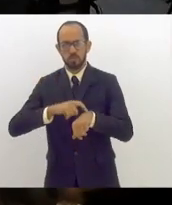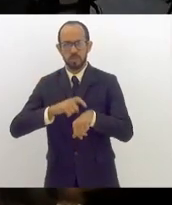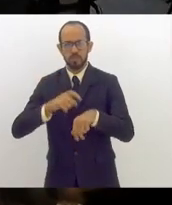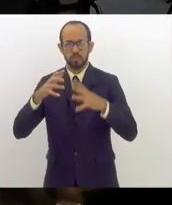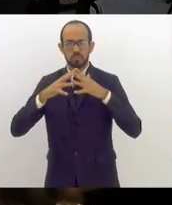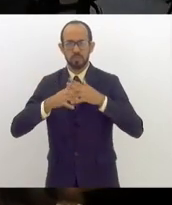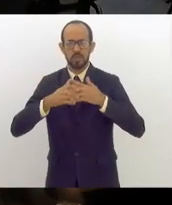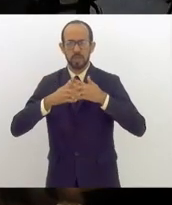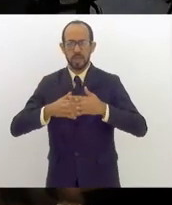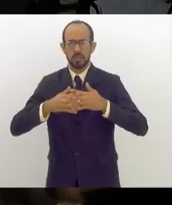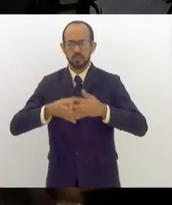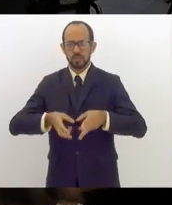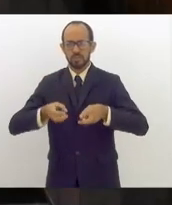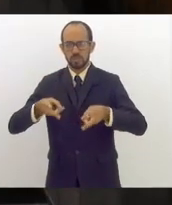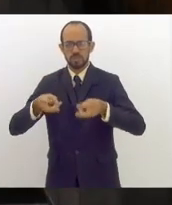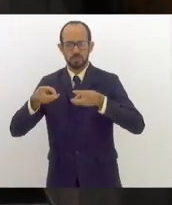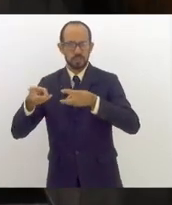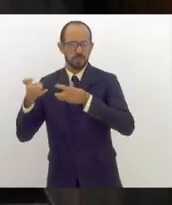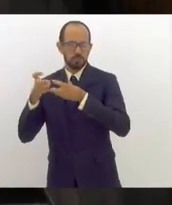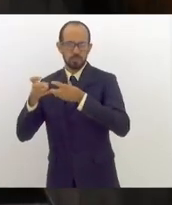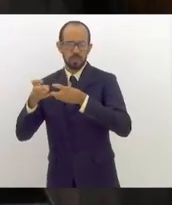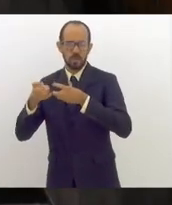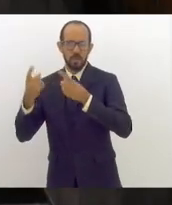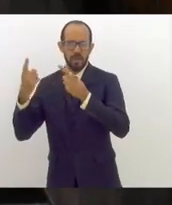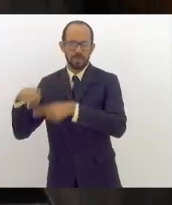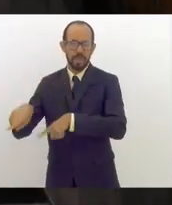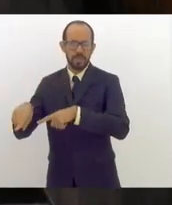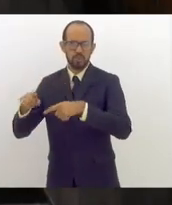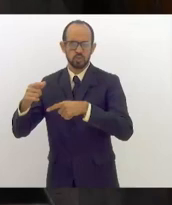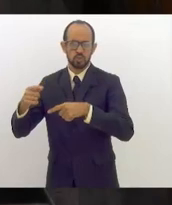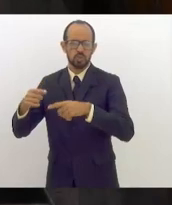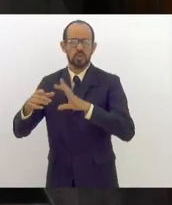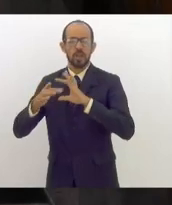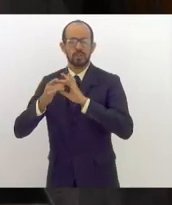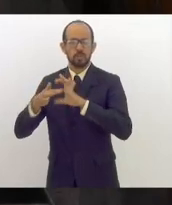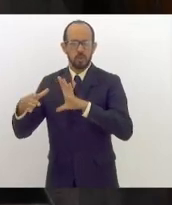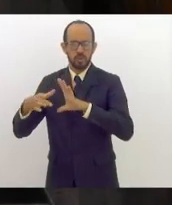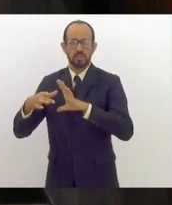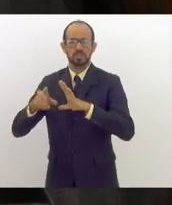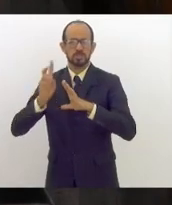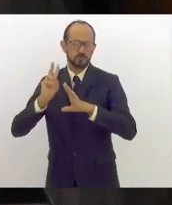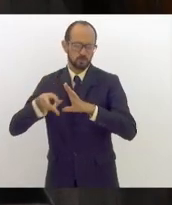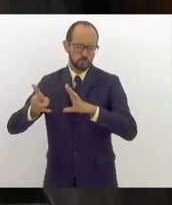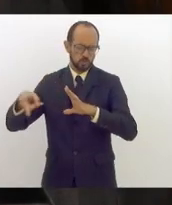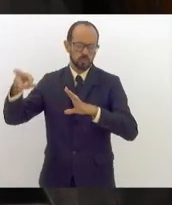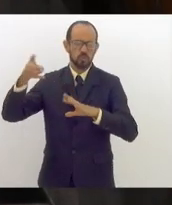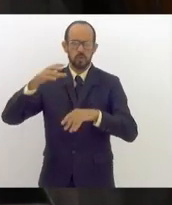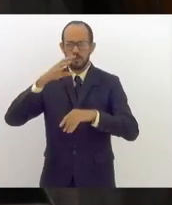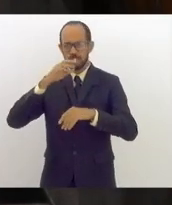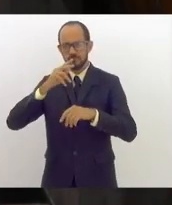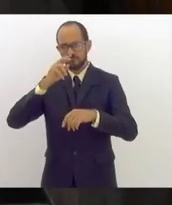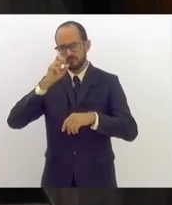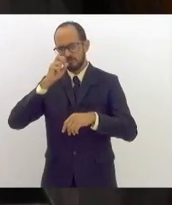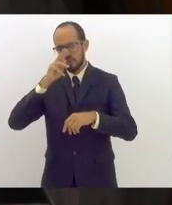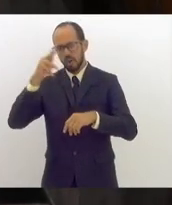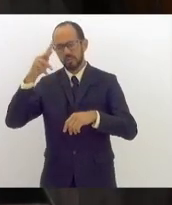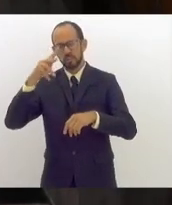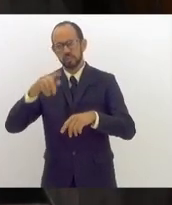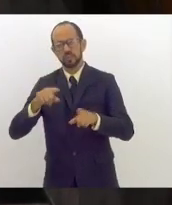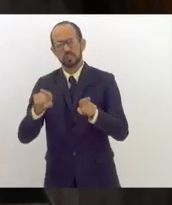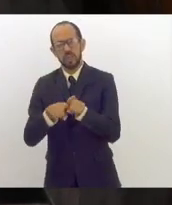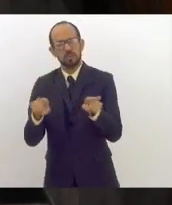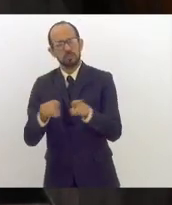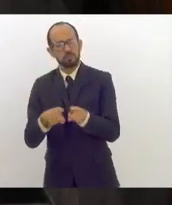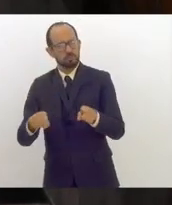nós assistimos diversos fomentos ataques antidemocráticos se Manteve rígido na defesa da democracia em Especialmente na defesa das